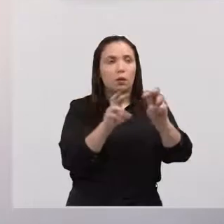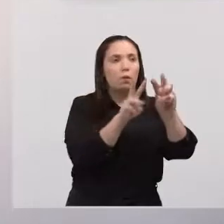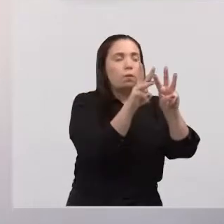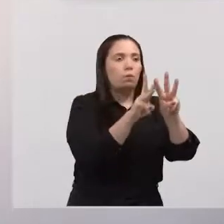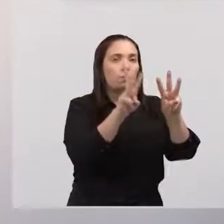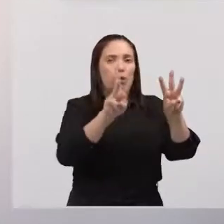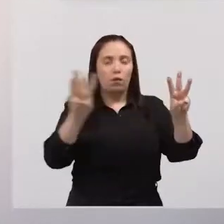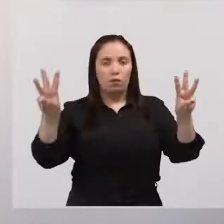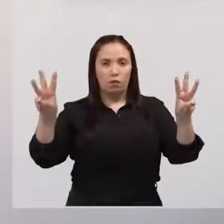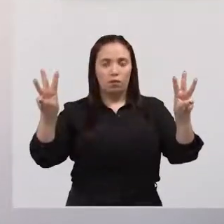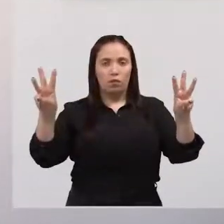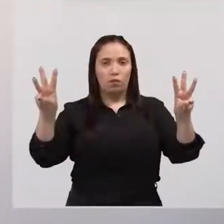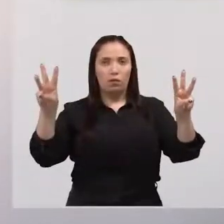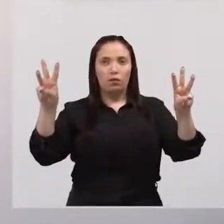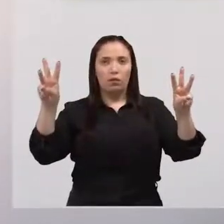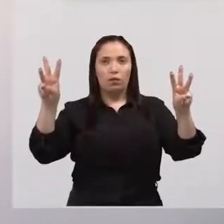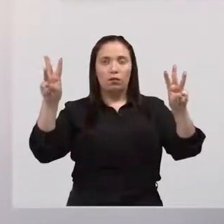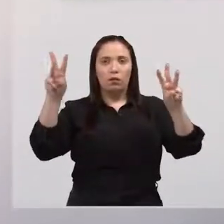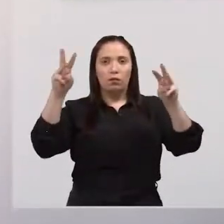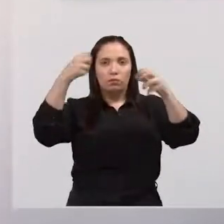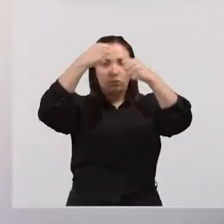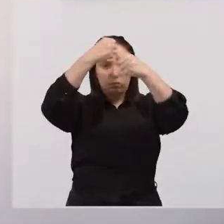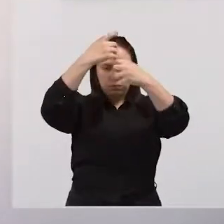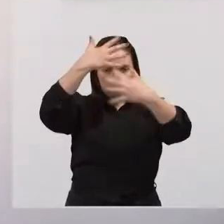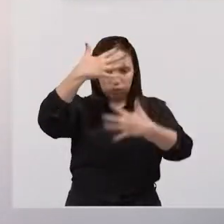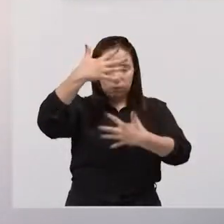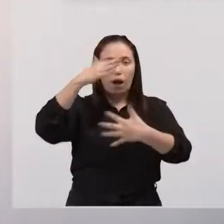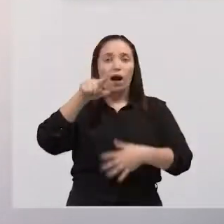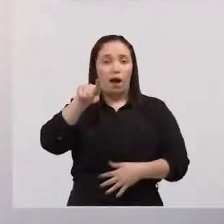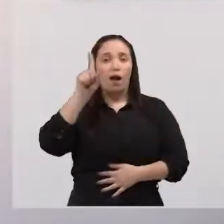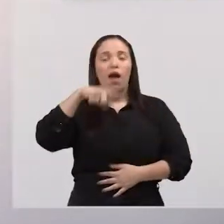inexistente, que é um blog fake, que o único intuito